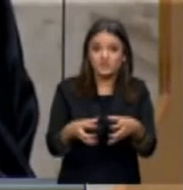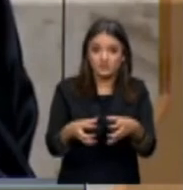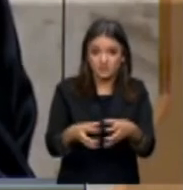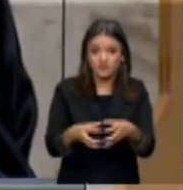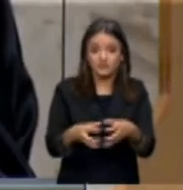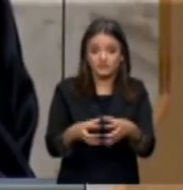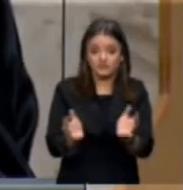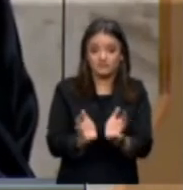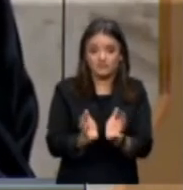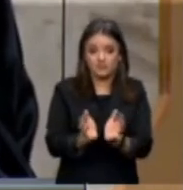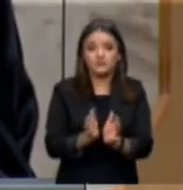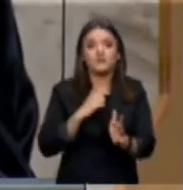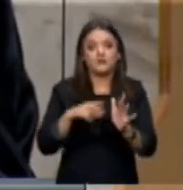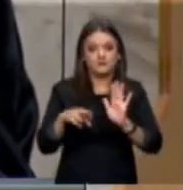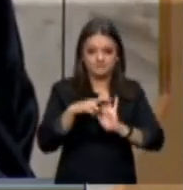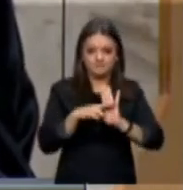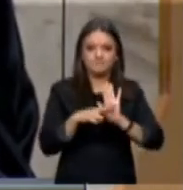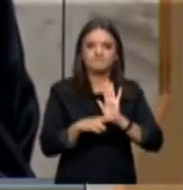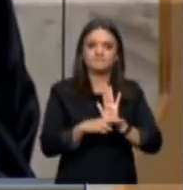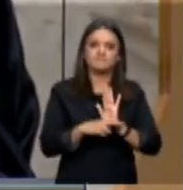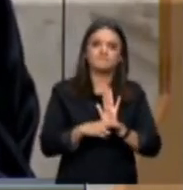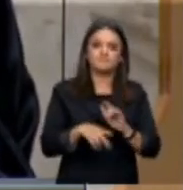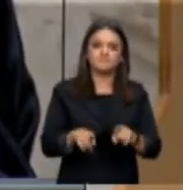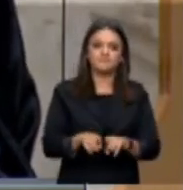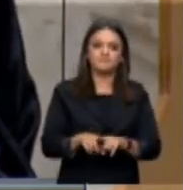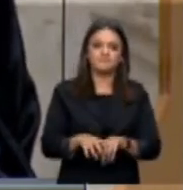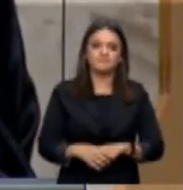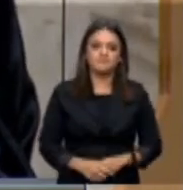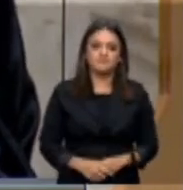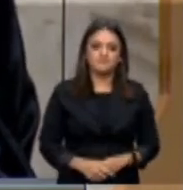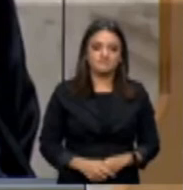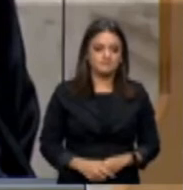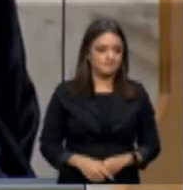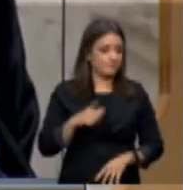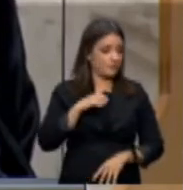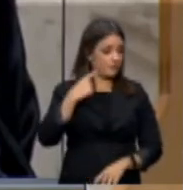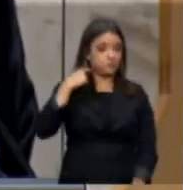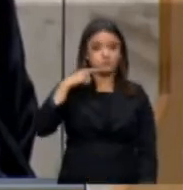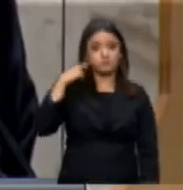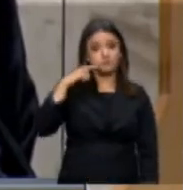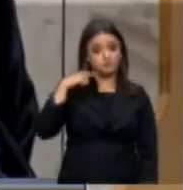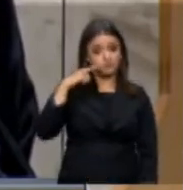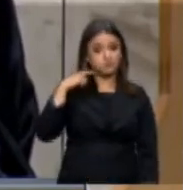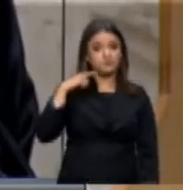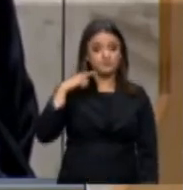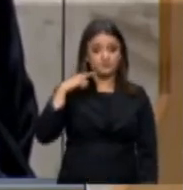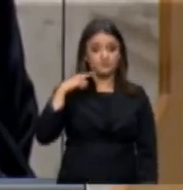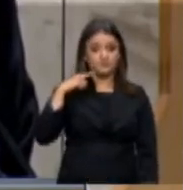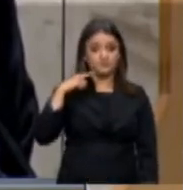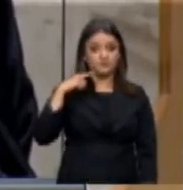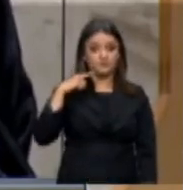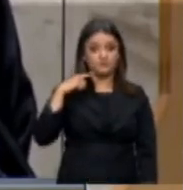regidas também pelas mesmas normas do processo coletivo, têm advogados que